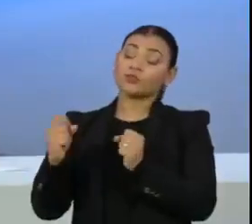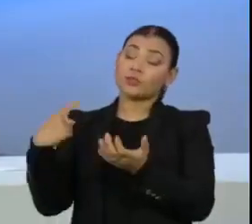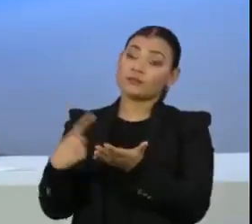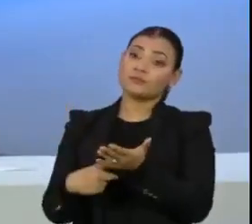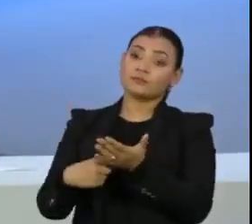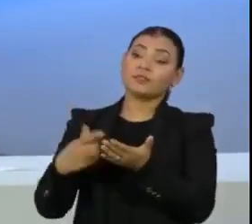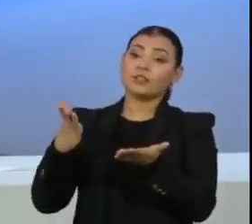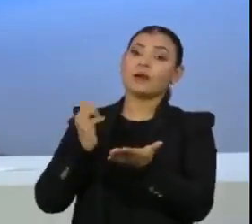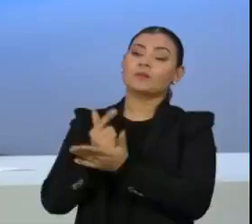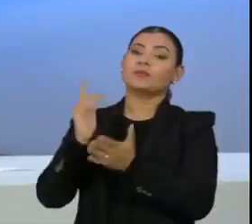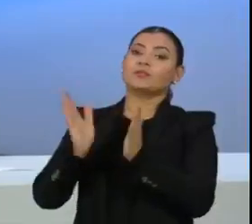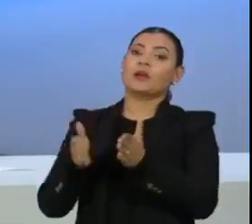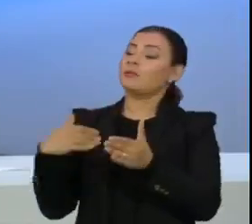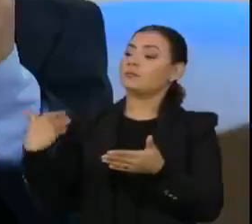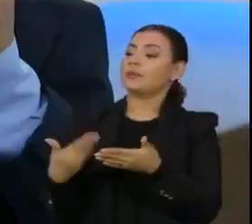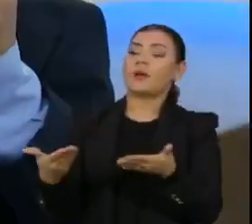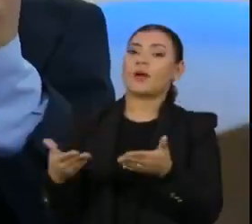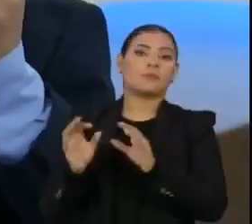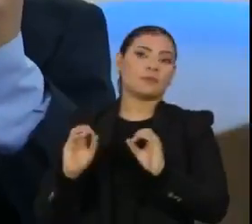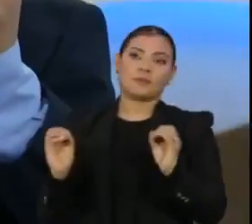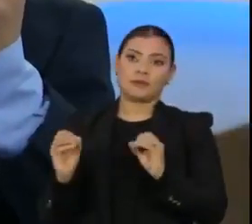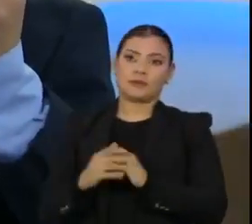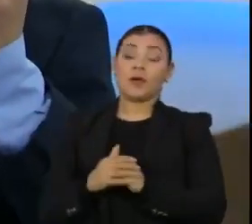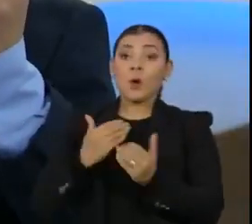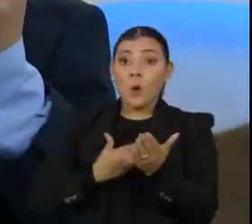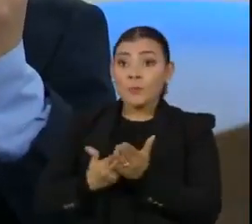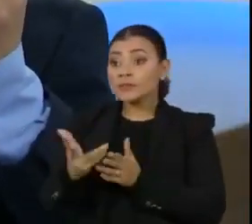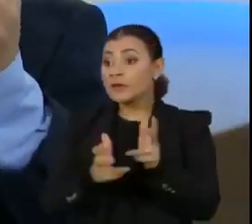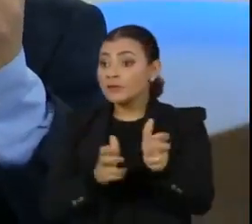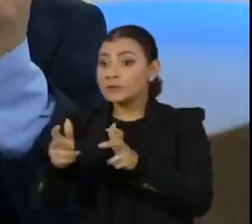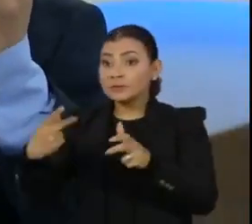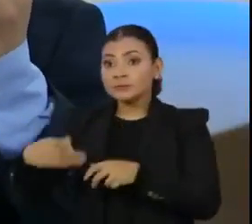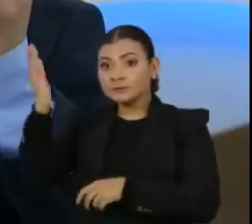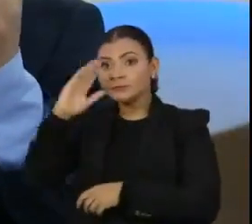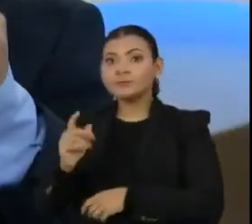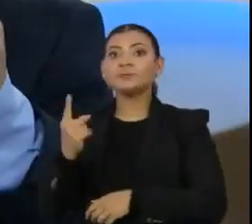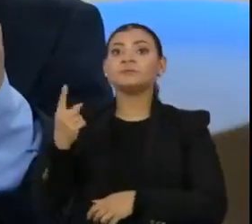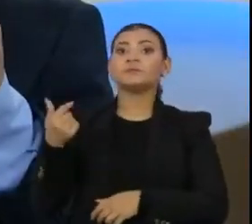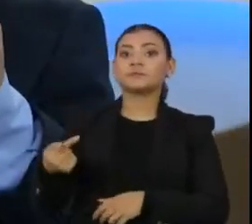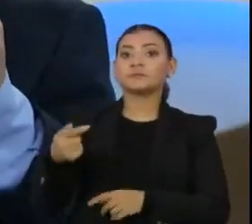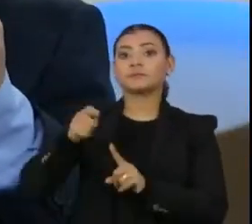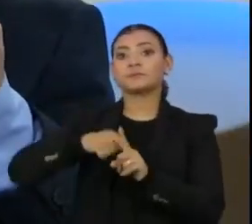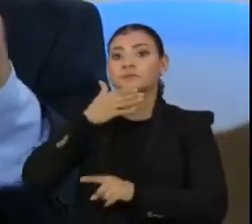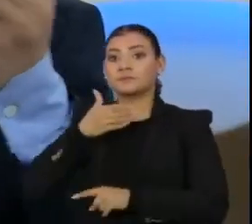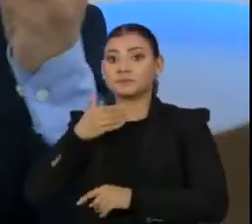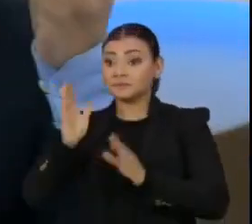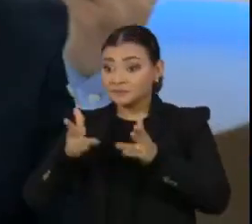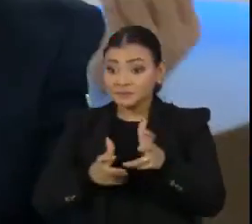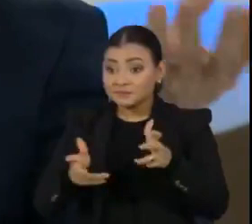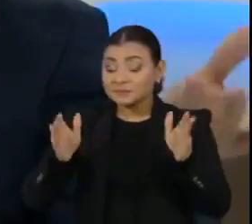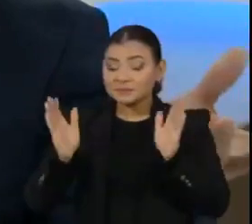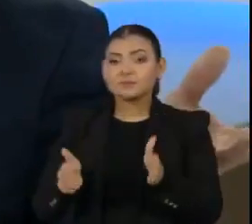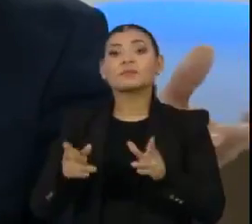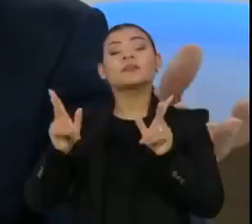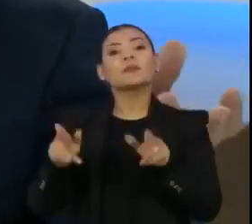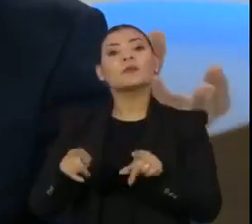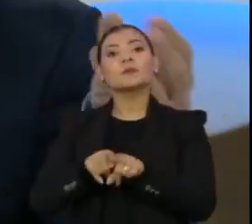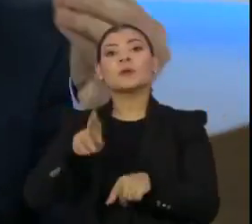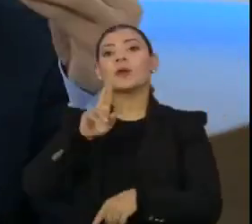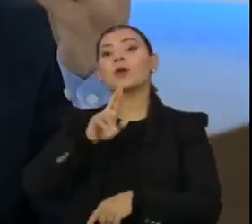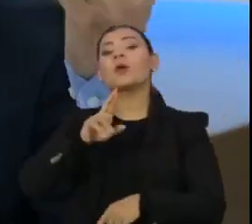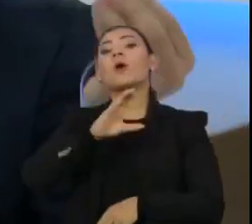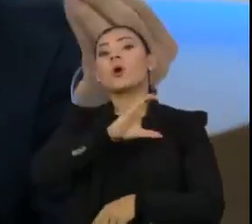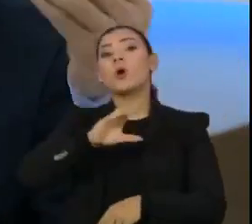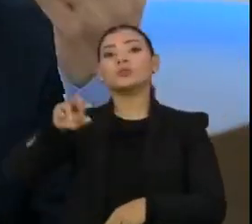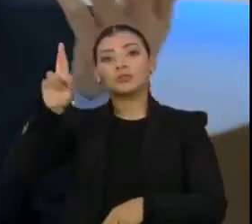já contratadas. Nós poderíamos ter iniciado a imunização de brasileiros no dia 17 de dezembro. Assim como costarriquenhos aqui na